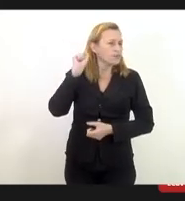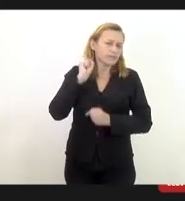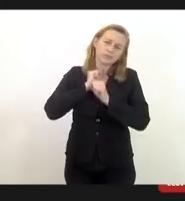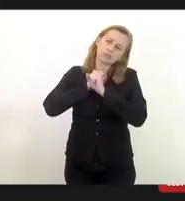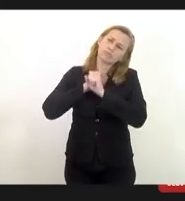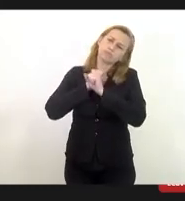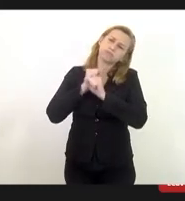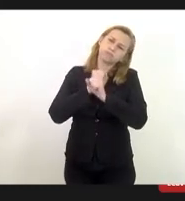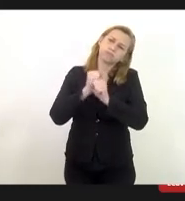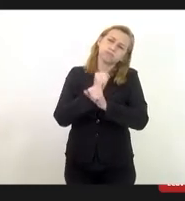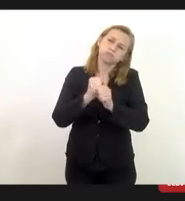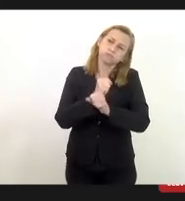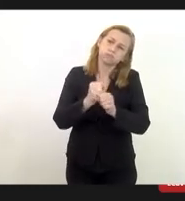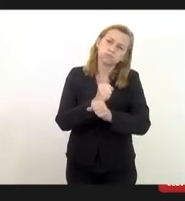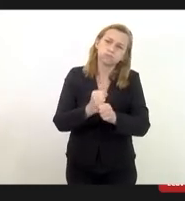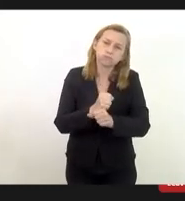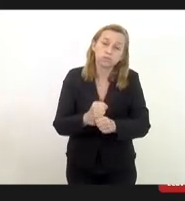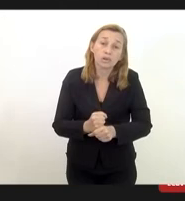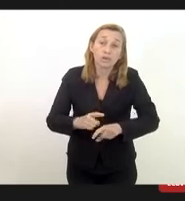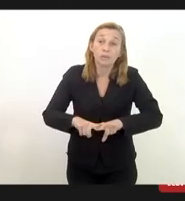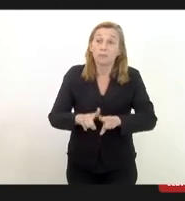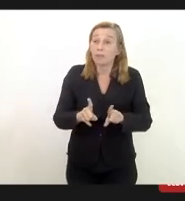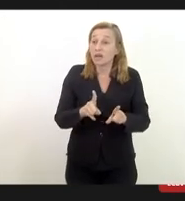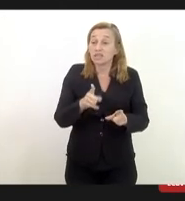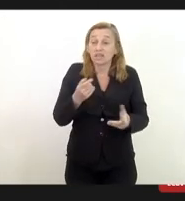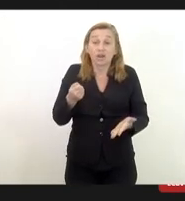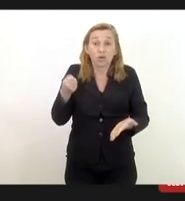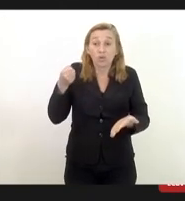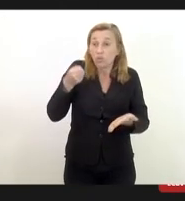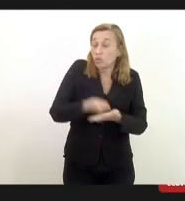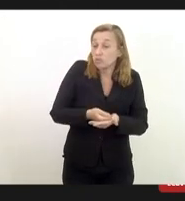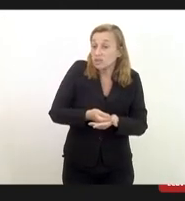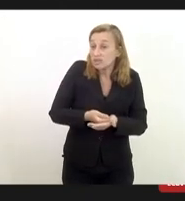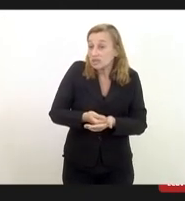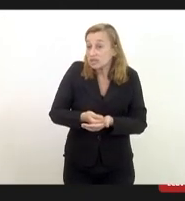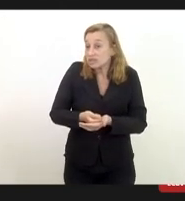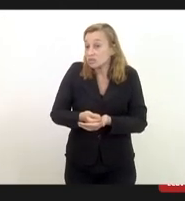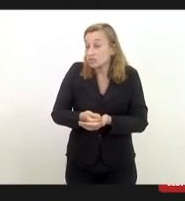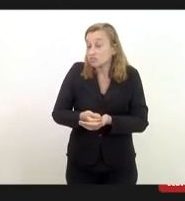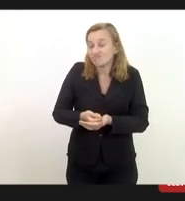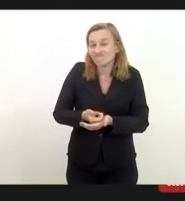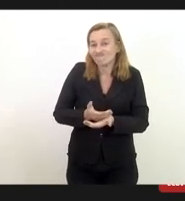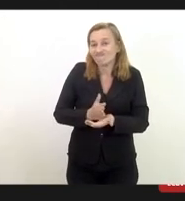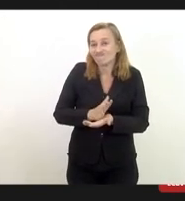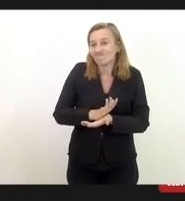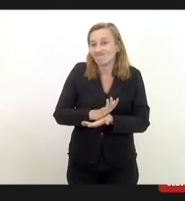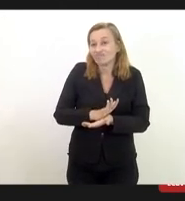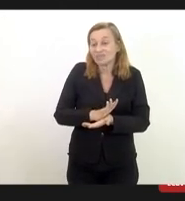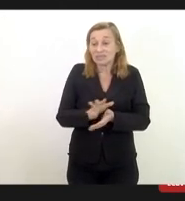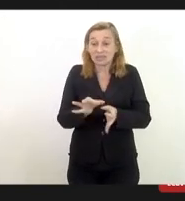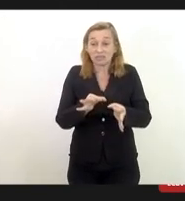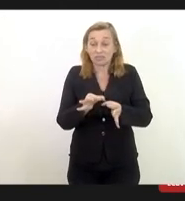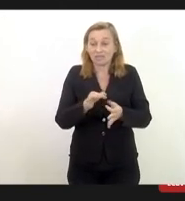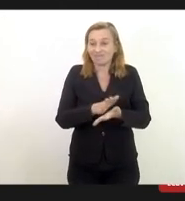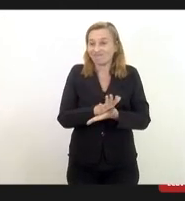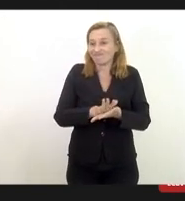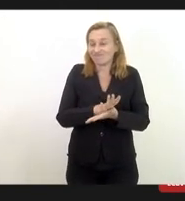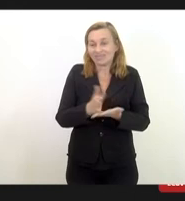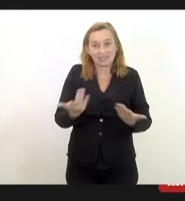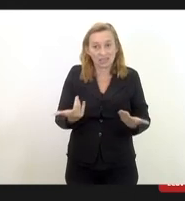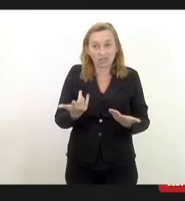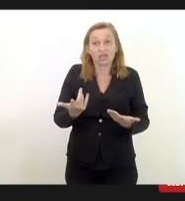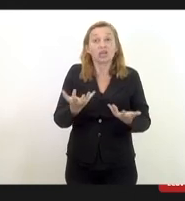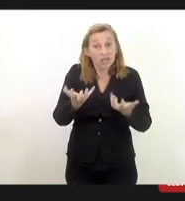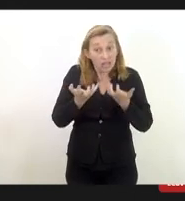tempo, mas é a praticidade, a execução, a implantação desse programa. É isso que